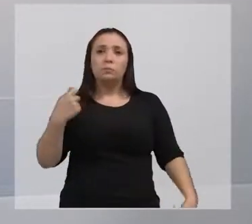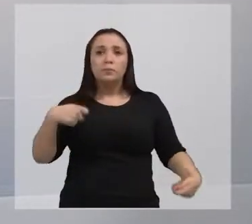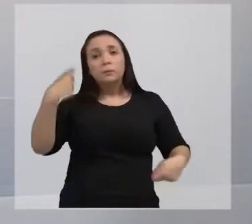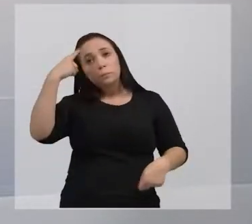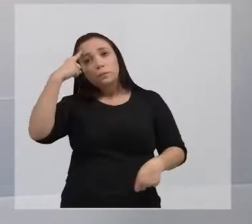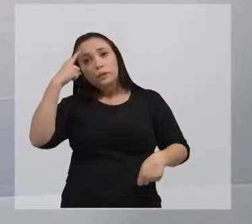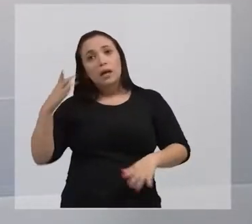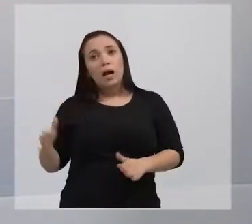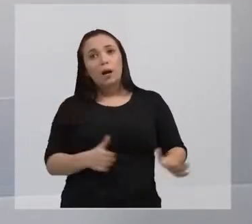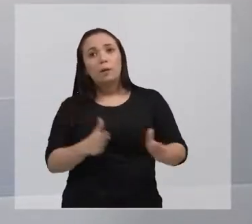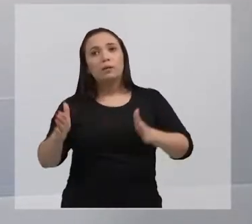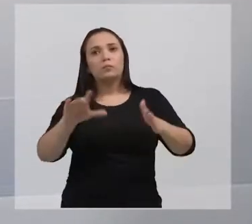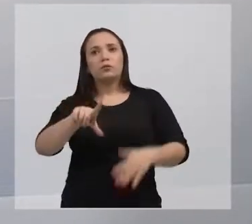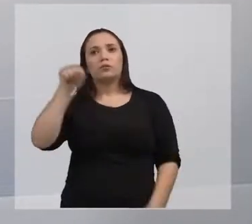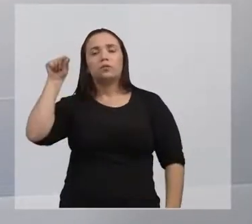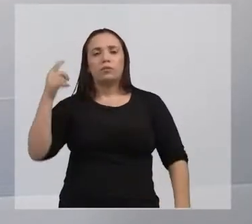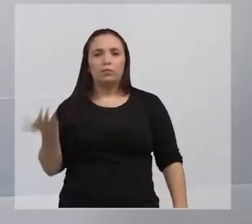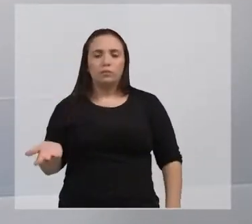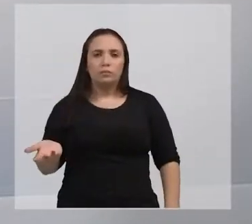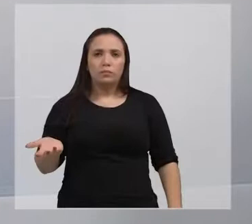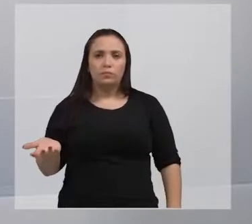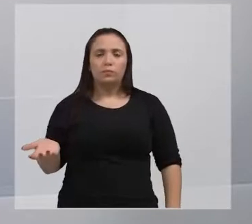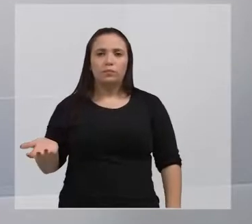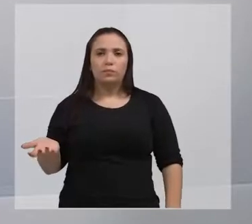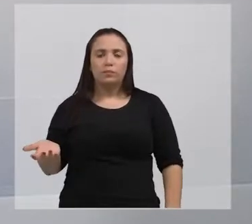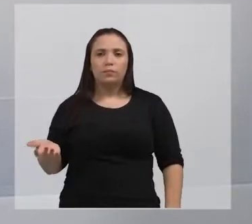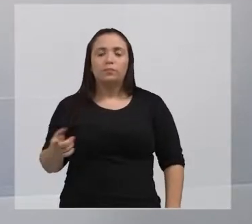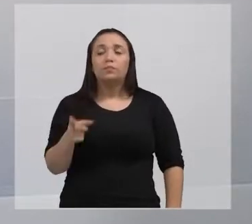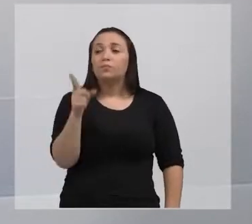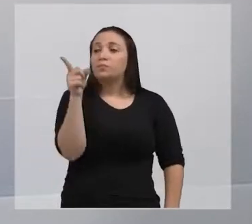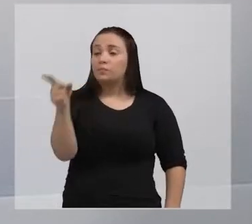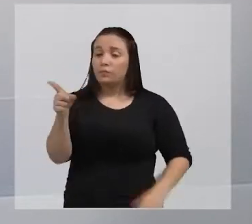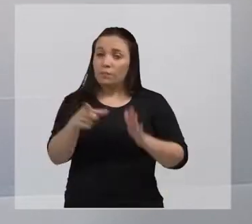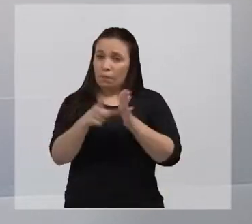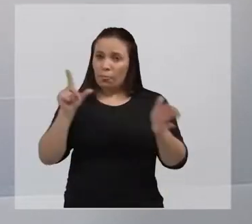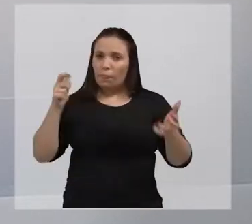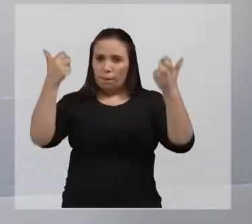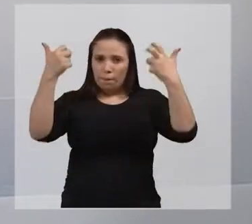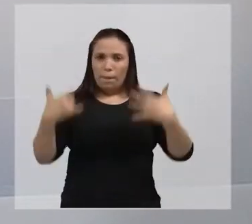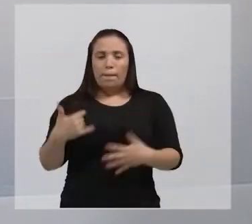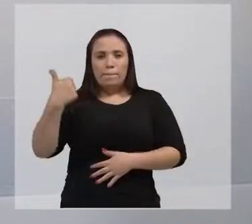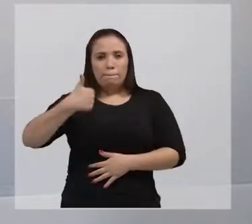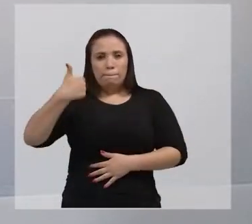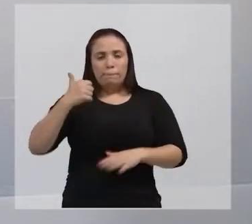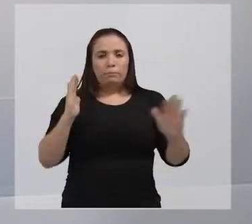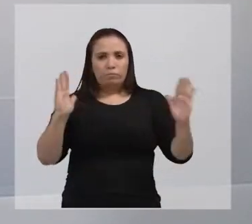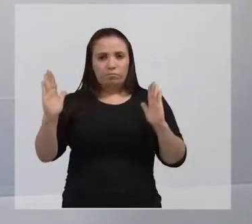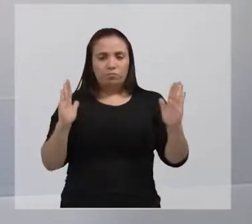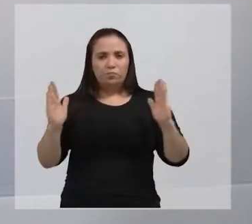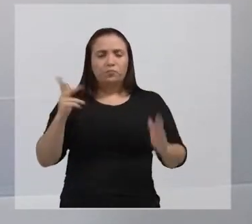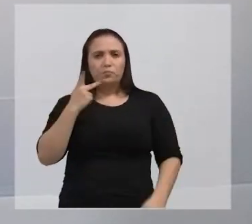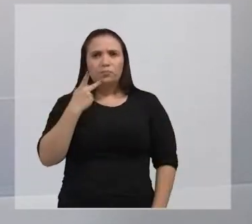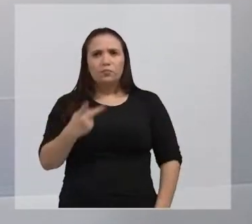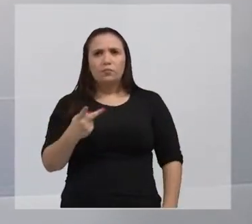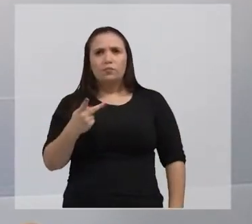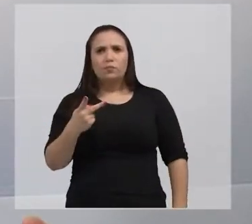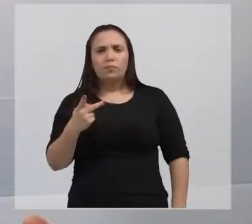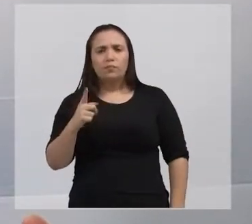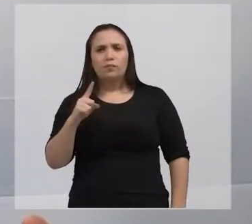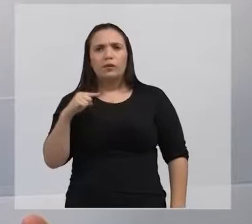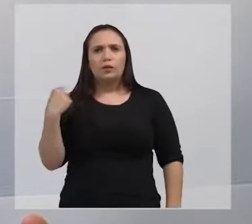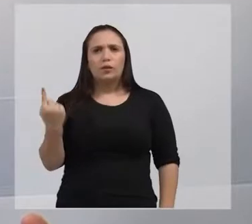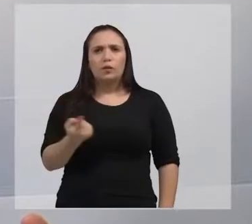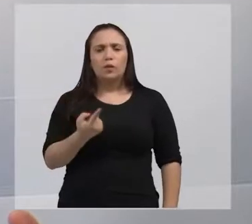seguido? Não, eu acho que aí você, no primeiro bloco, você foi muito cirúrgico. Você disse, olha, nós não temos